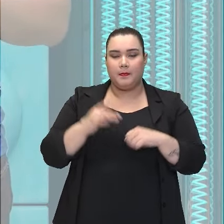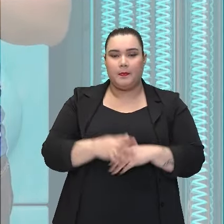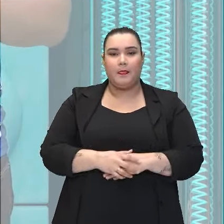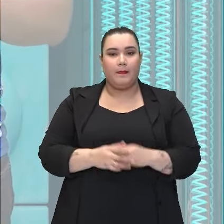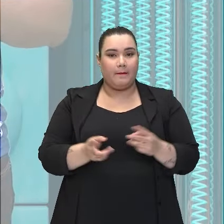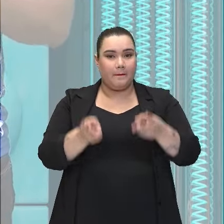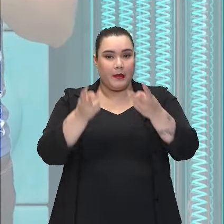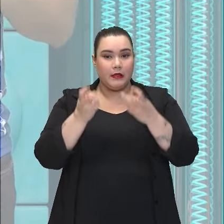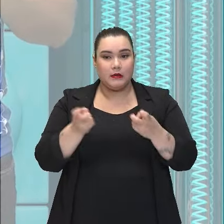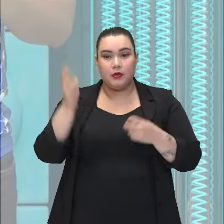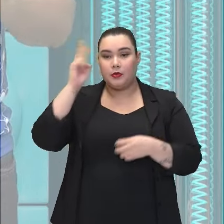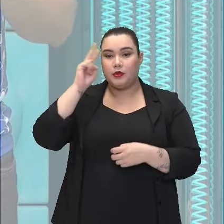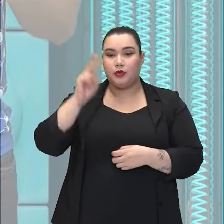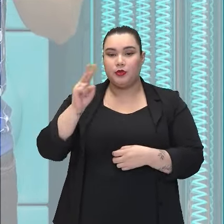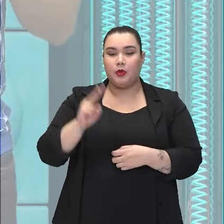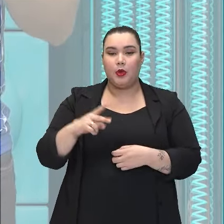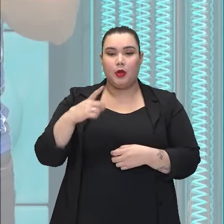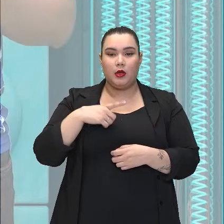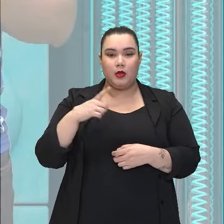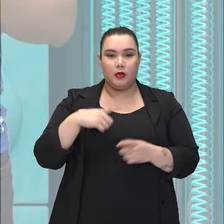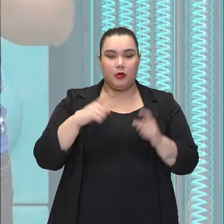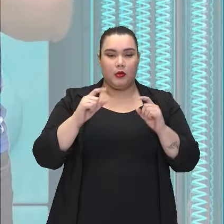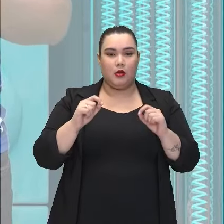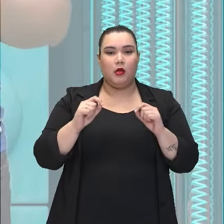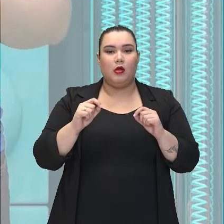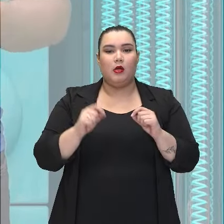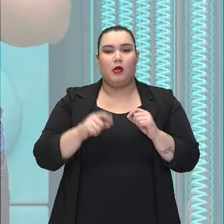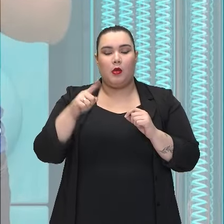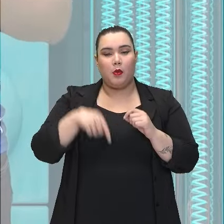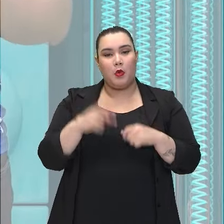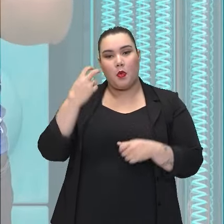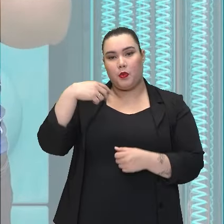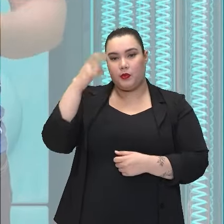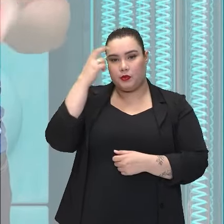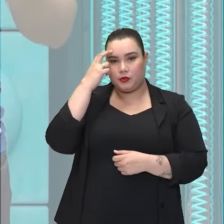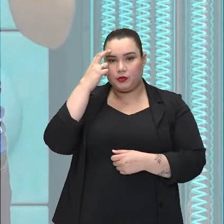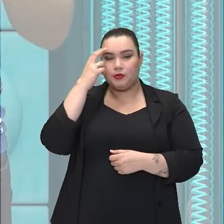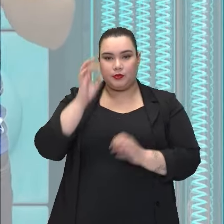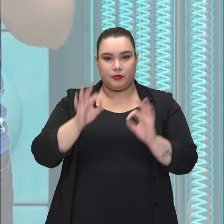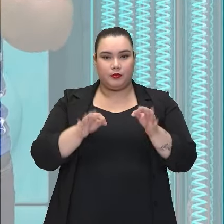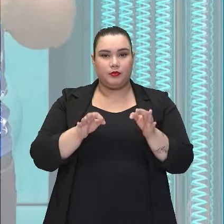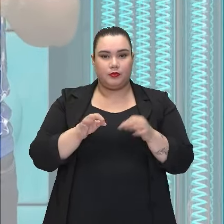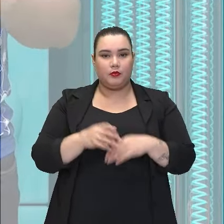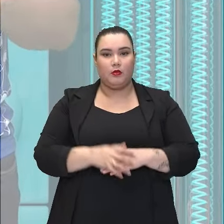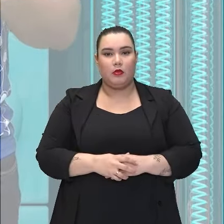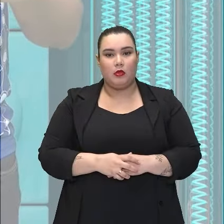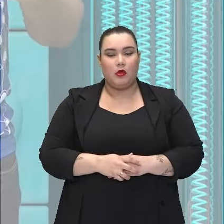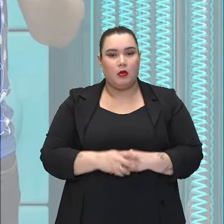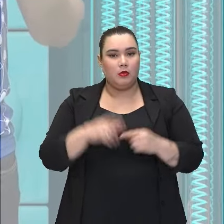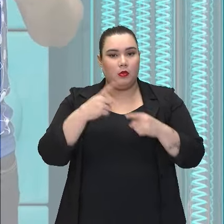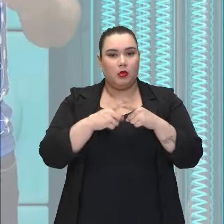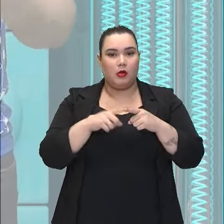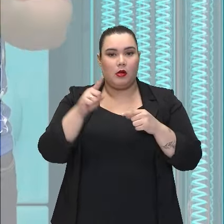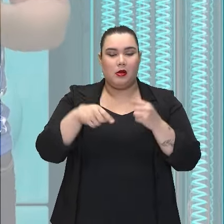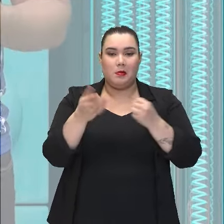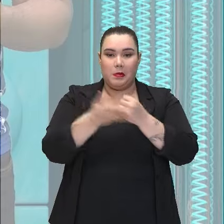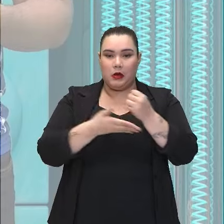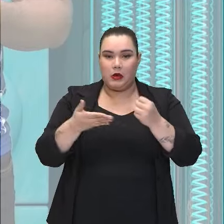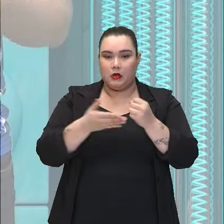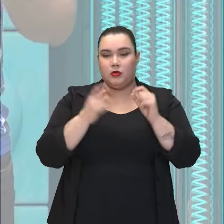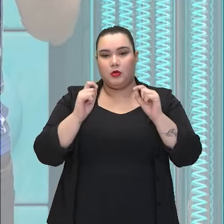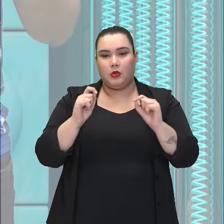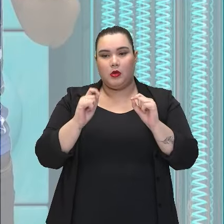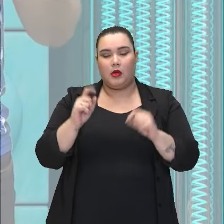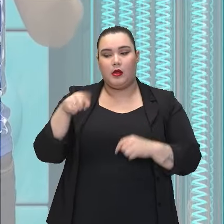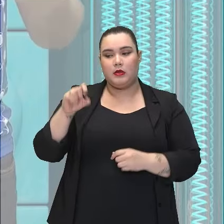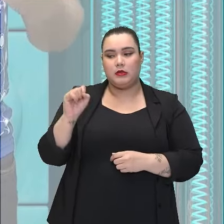que essas histórias aí, elas possuem um fator cultural, certo? Possuem um fator cultural porque são baseadas muitas vezes no senso